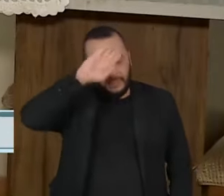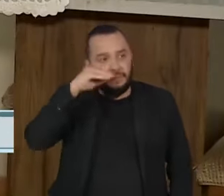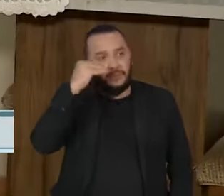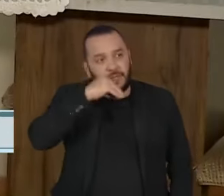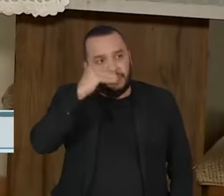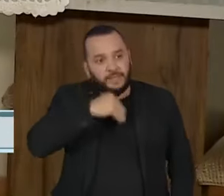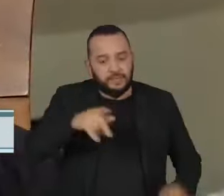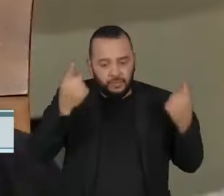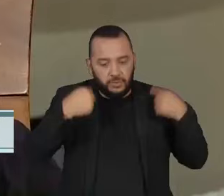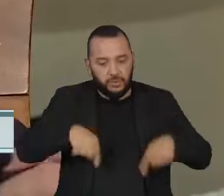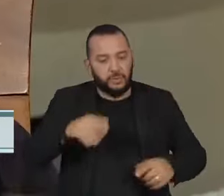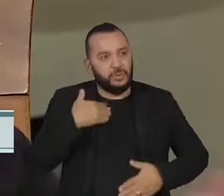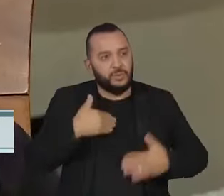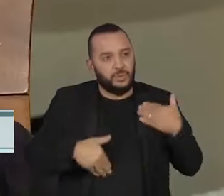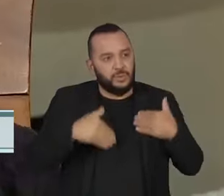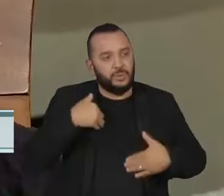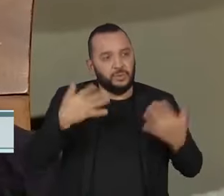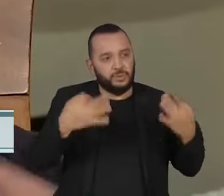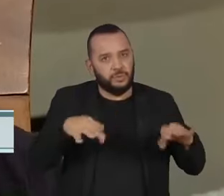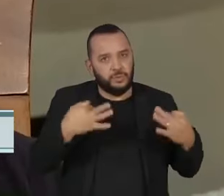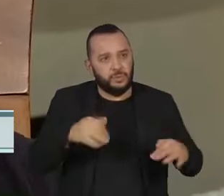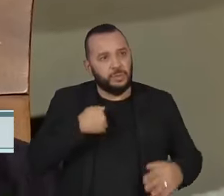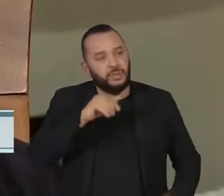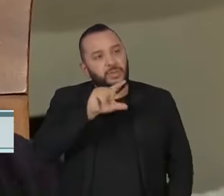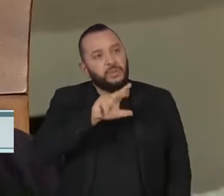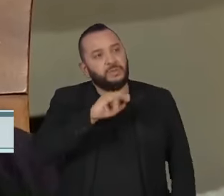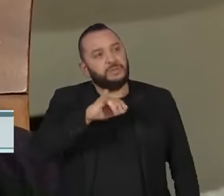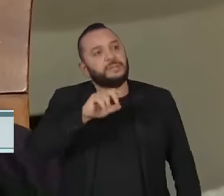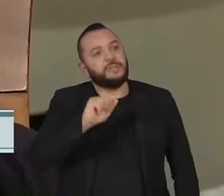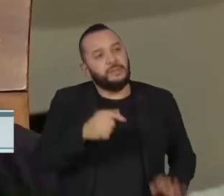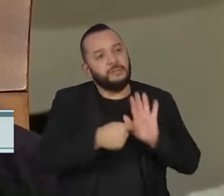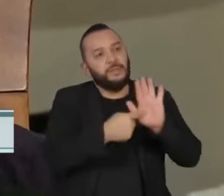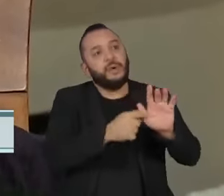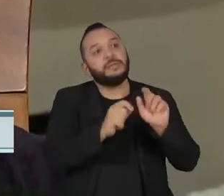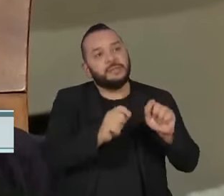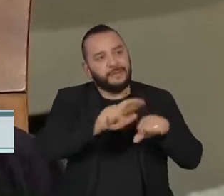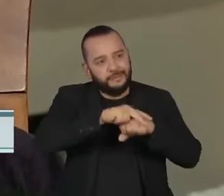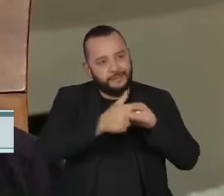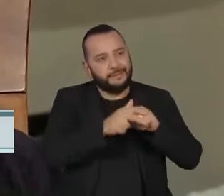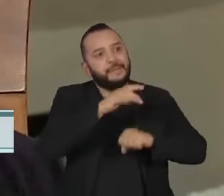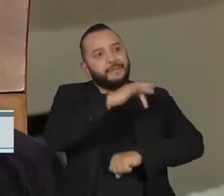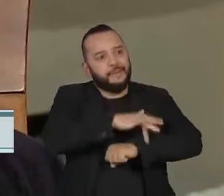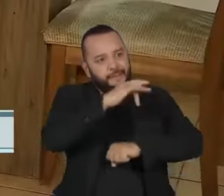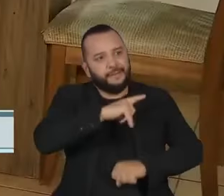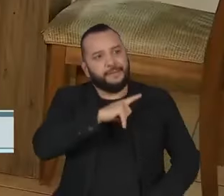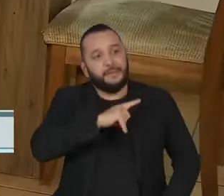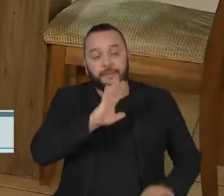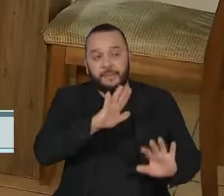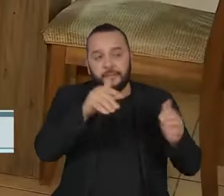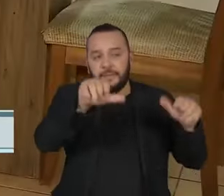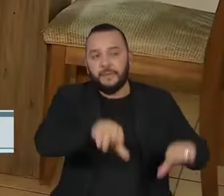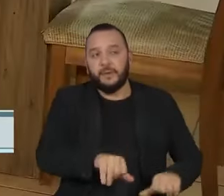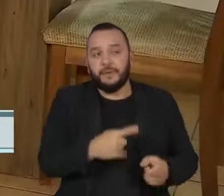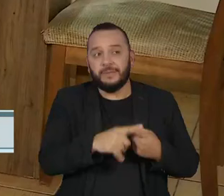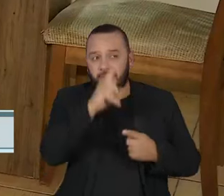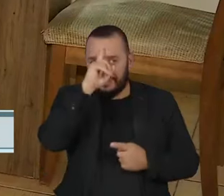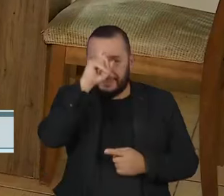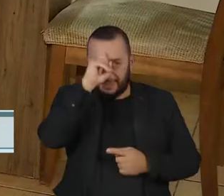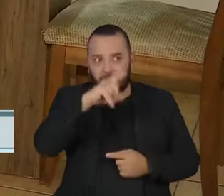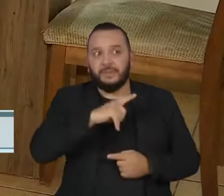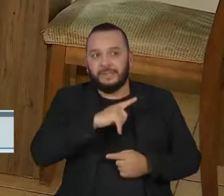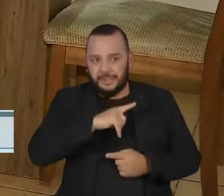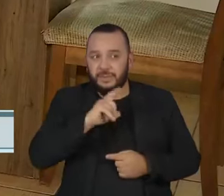dores por todo o corpo. O diagnóstico da Lúcia já estava bem claro: dengue. Mas o cenário ficou pior quando, no hospital, ela descobriu